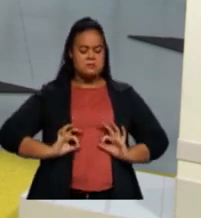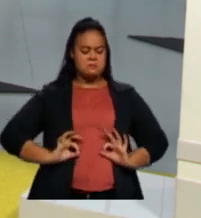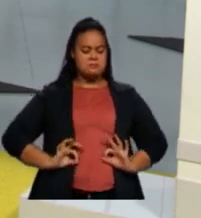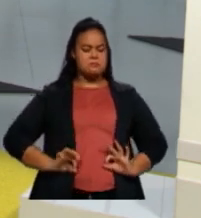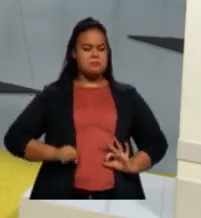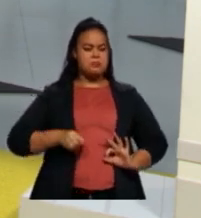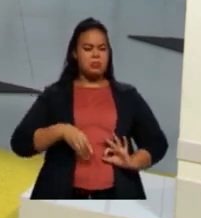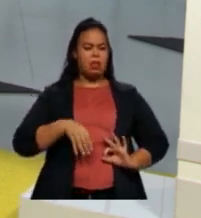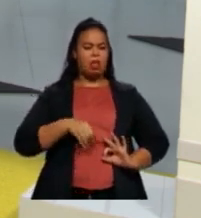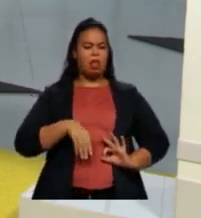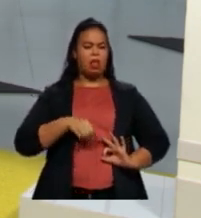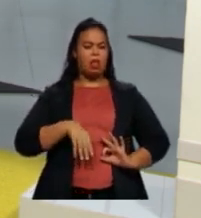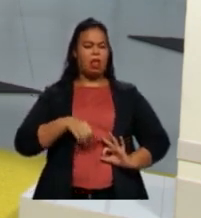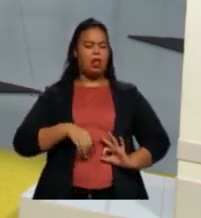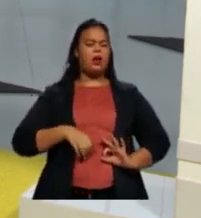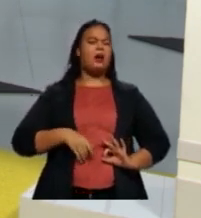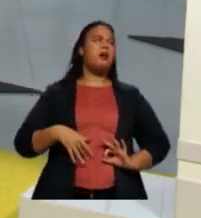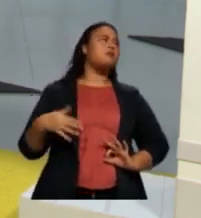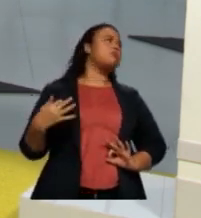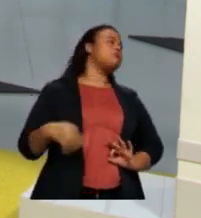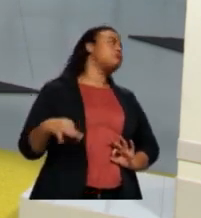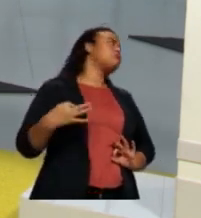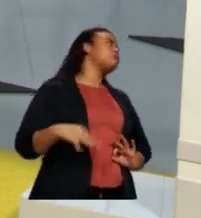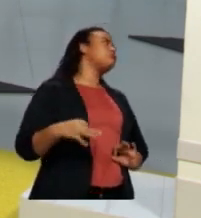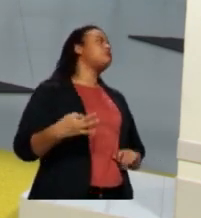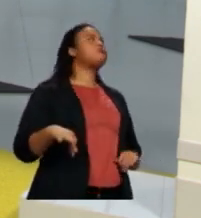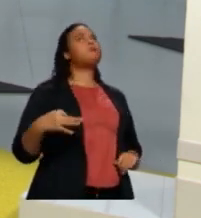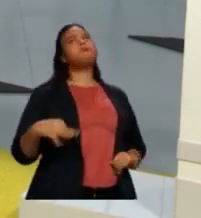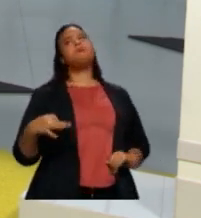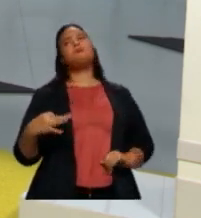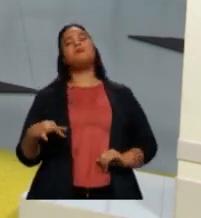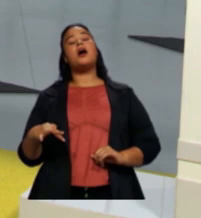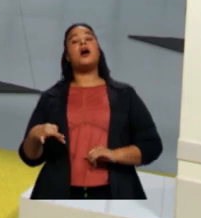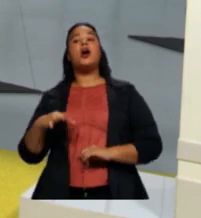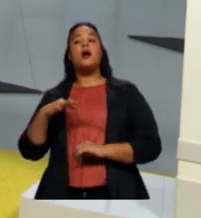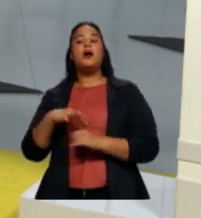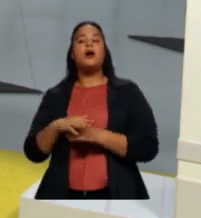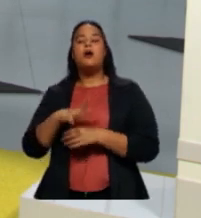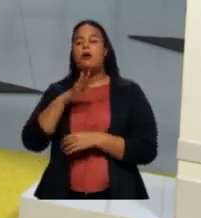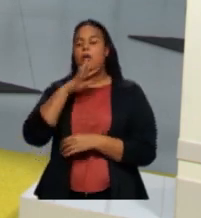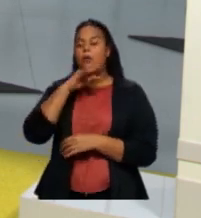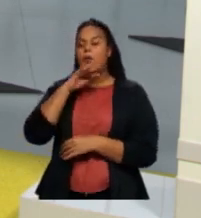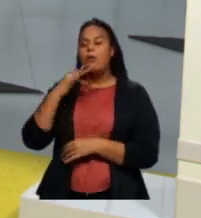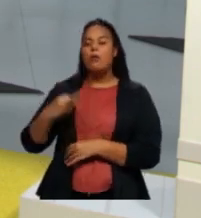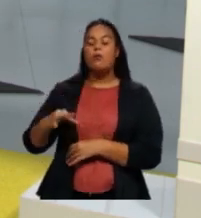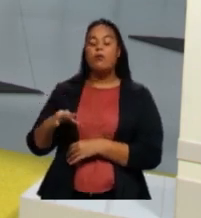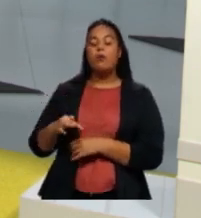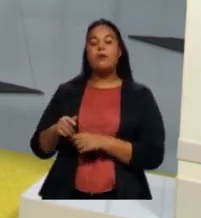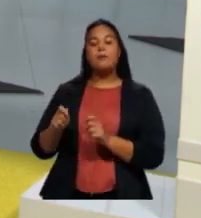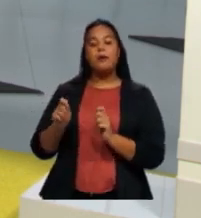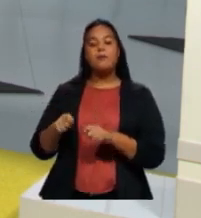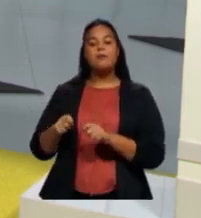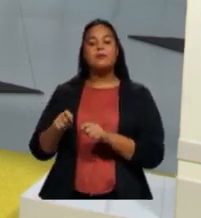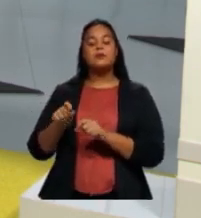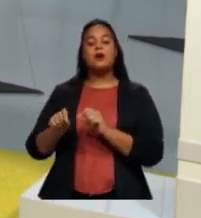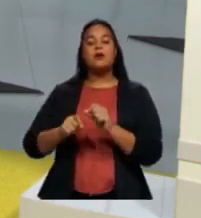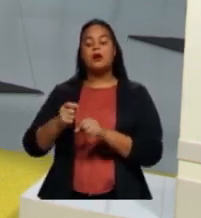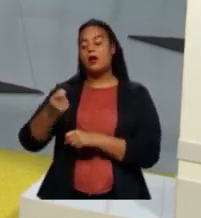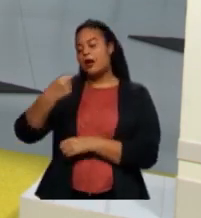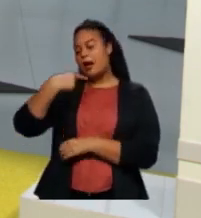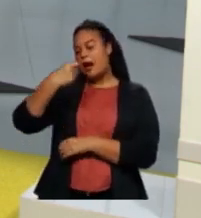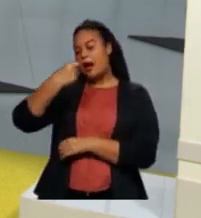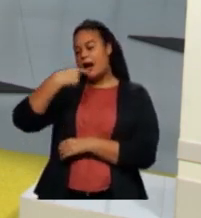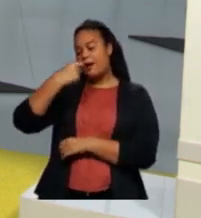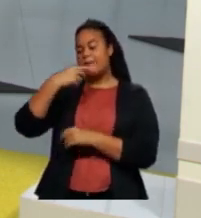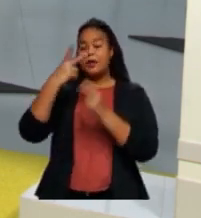um desconforto, que é a cólica menstrual. Ela nada que um analgésico não vai resolver e é